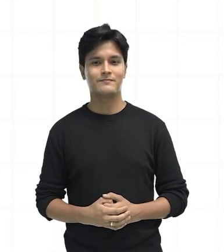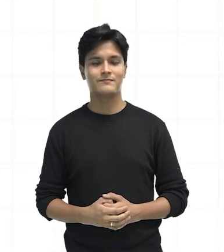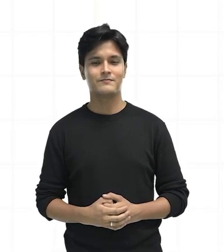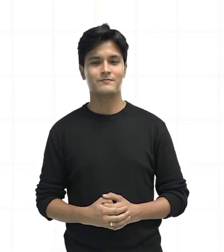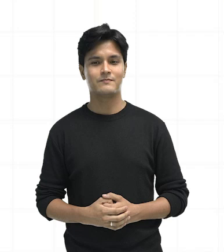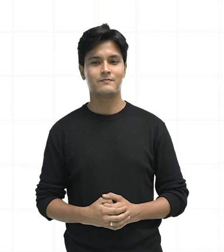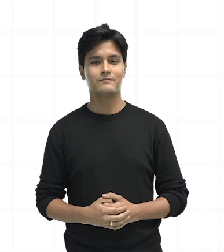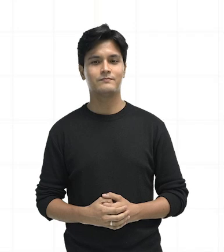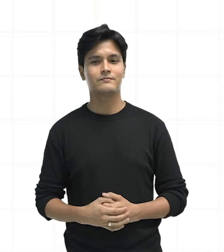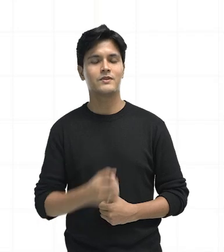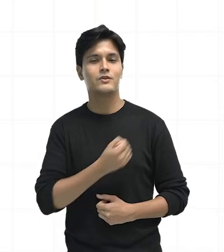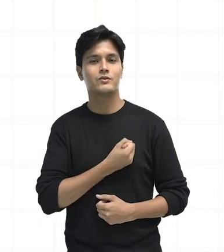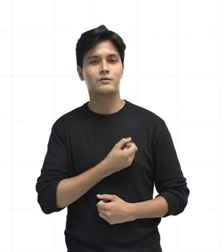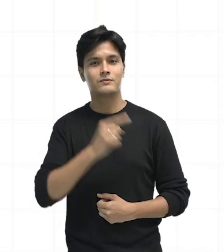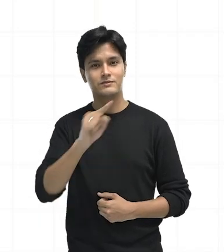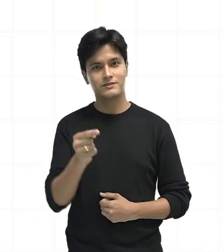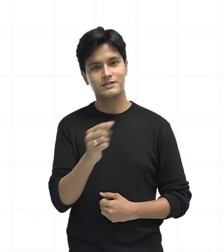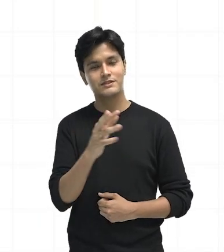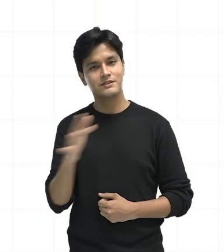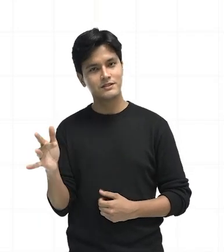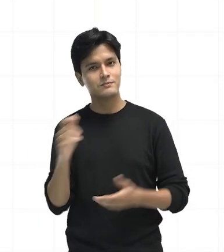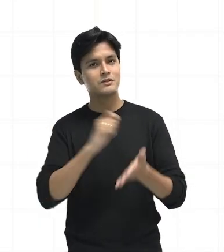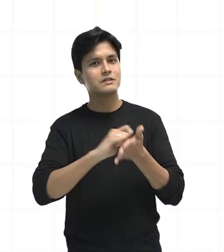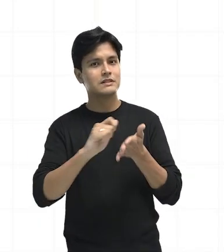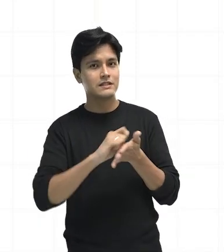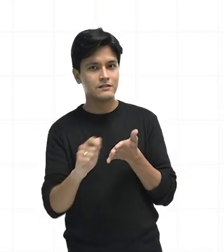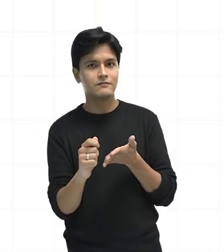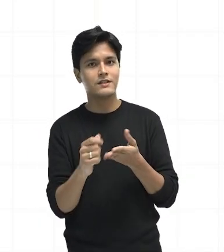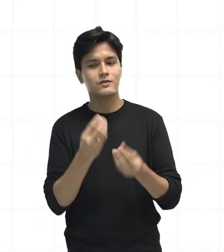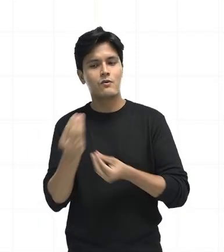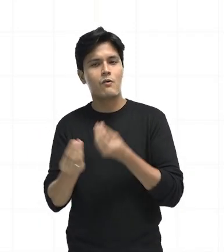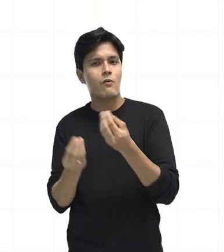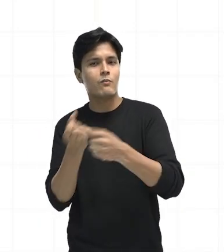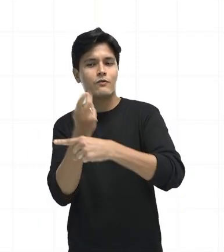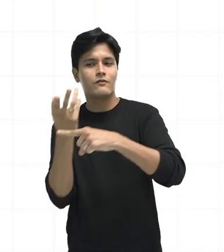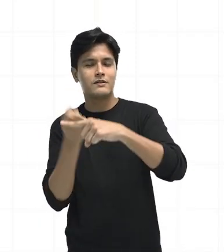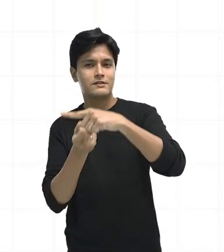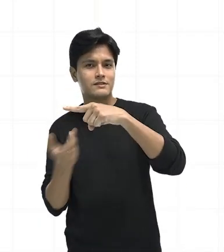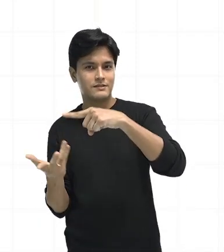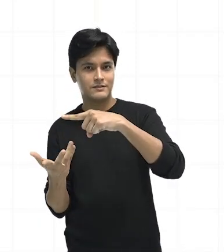Para escrever o número decimal na sua forma fracionária,